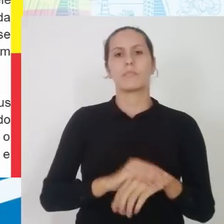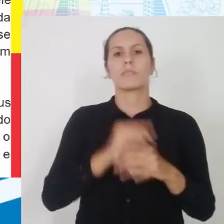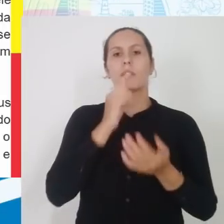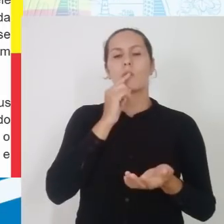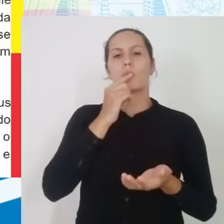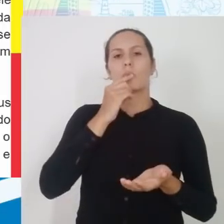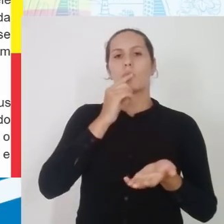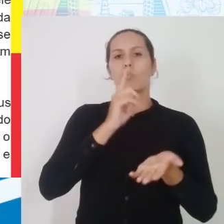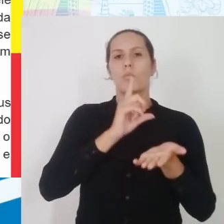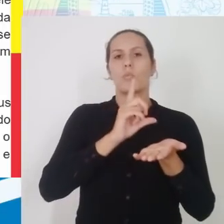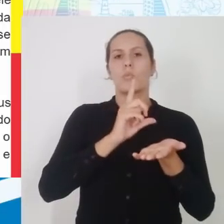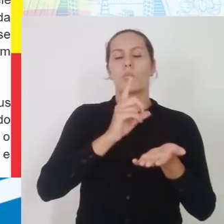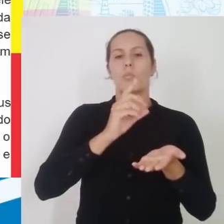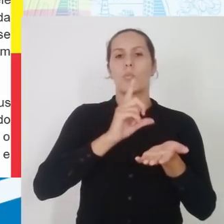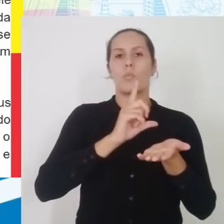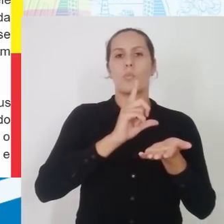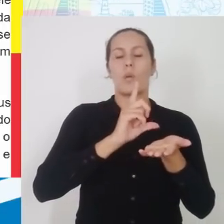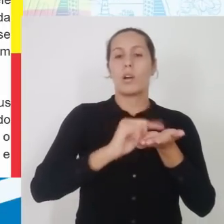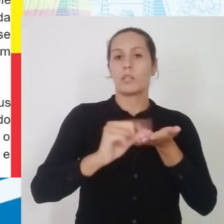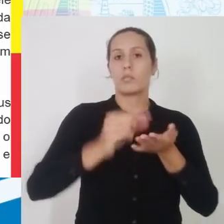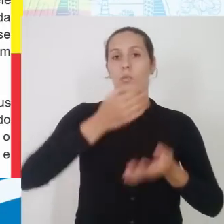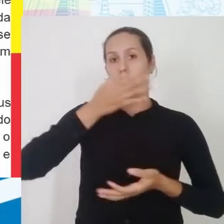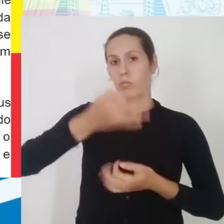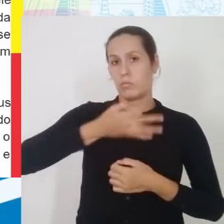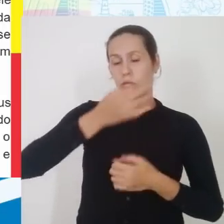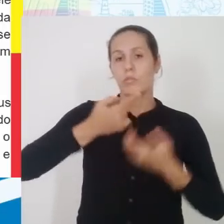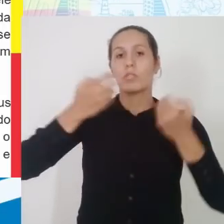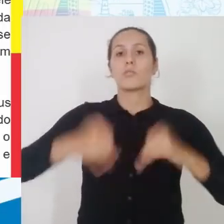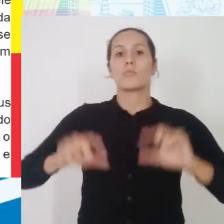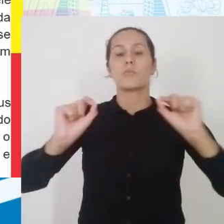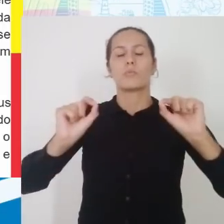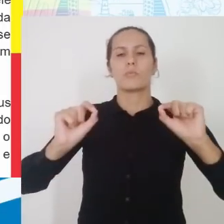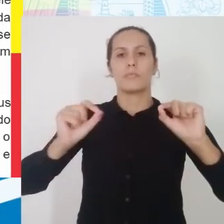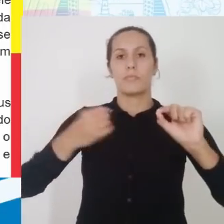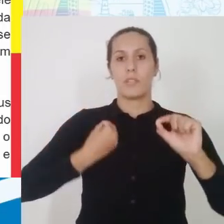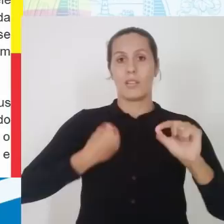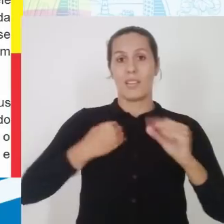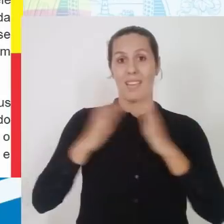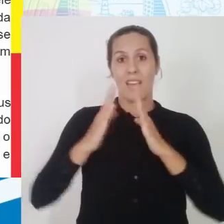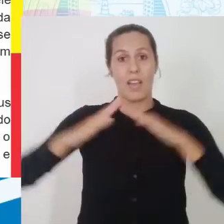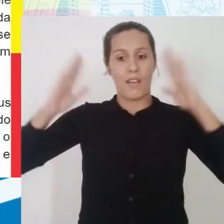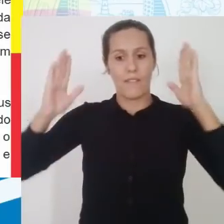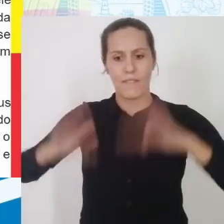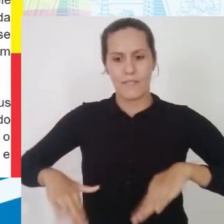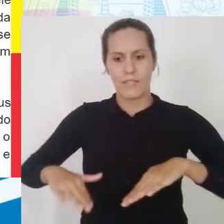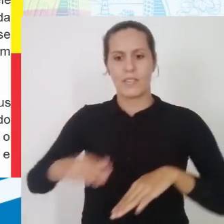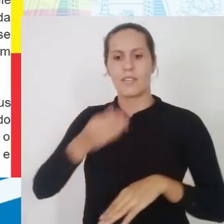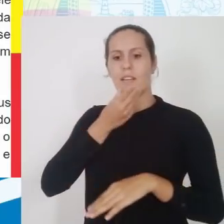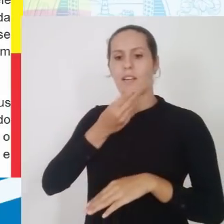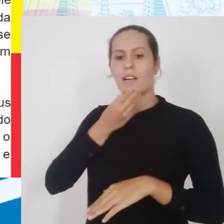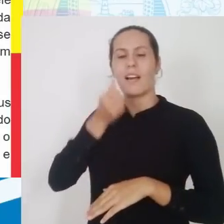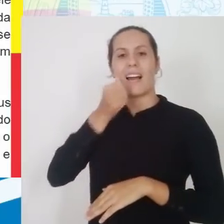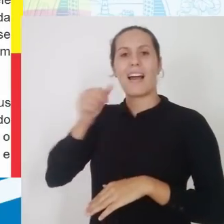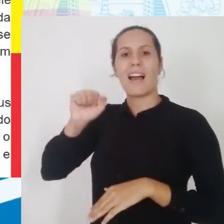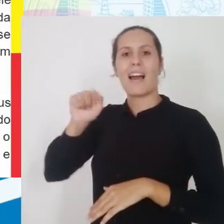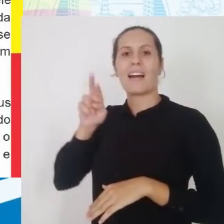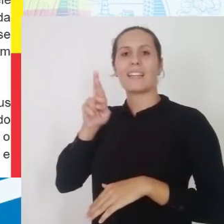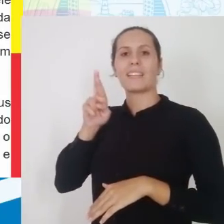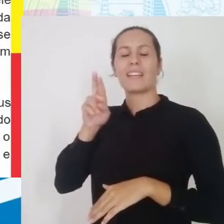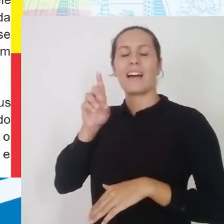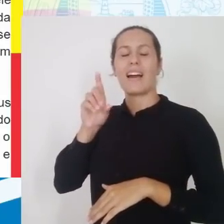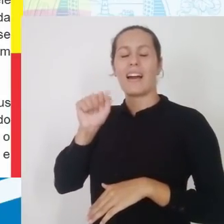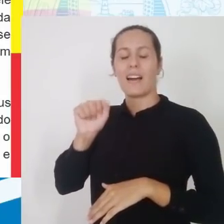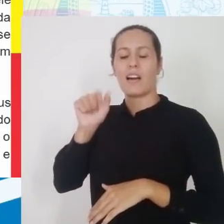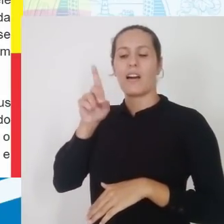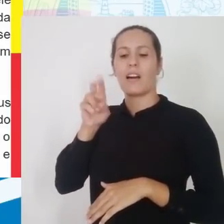foi diagnosticado no início de março. Uma semana depois, quando a capital confirmava 2 pacientes infectados, o